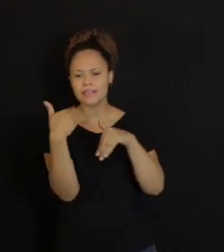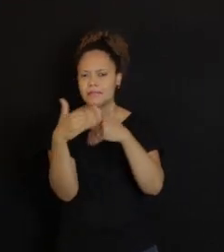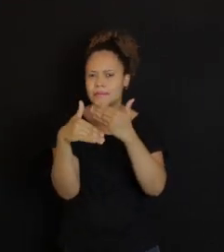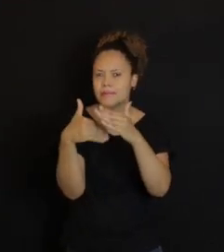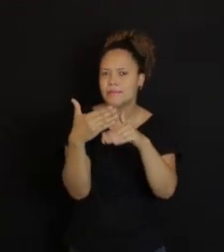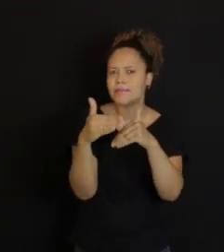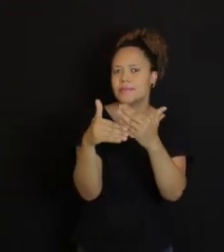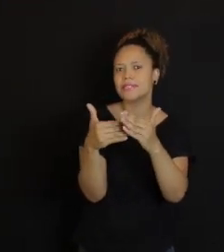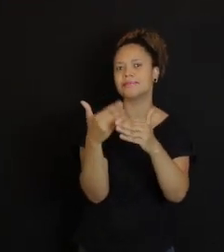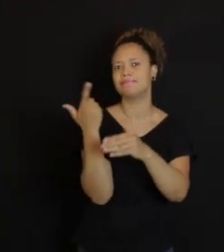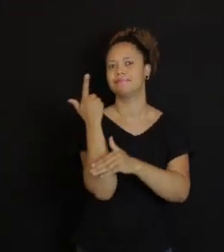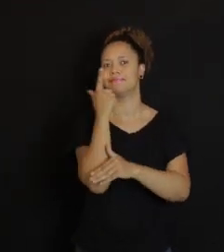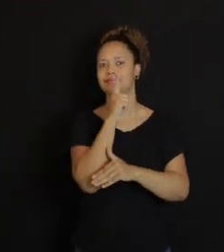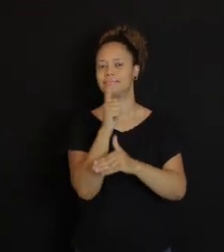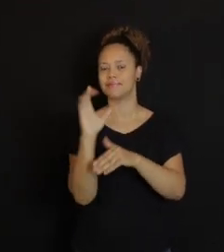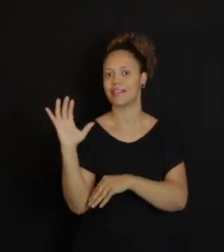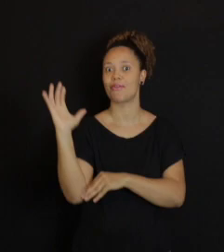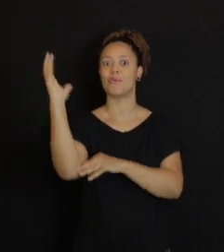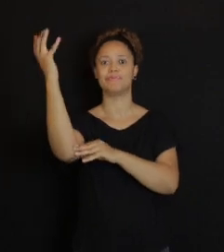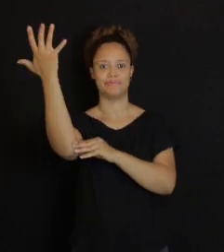influência de discos,